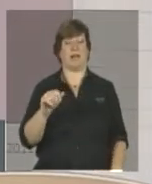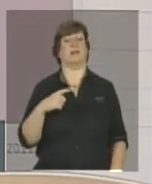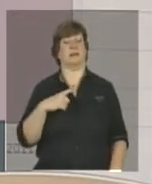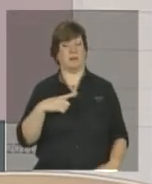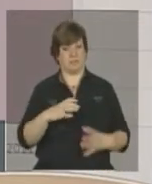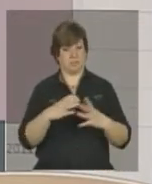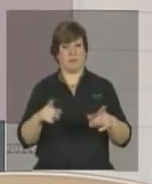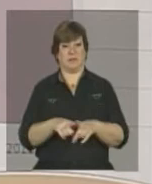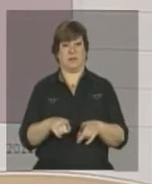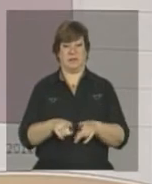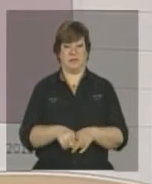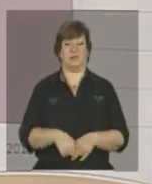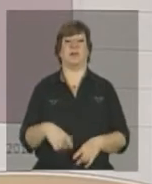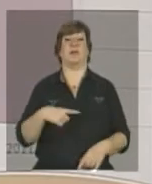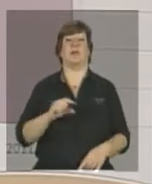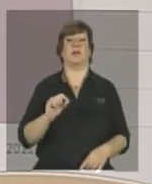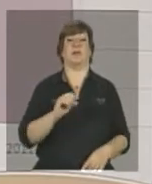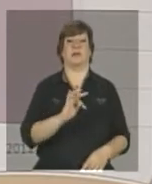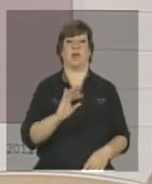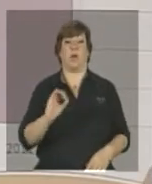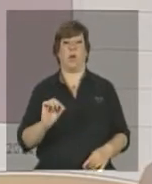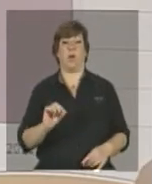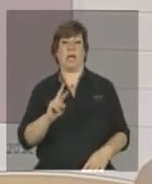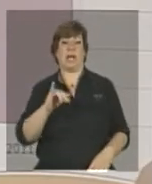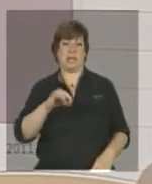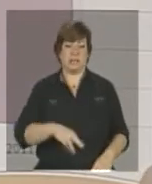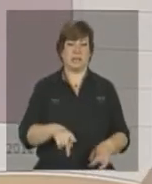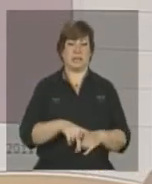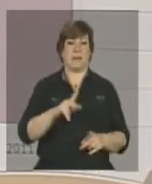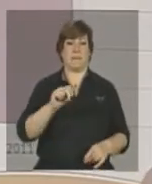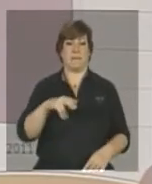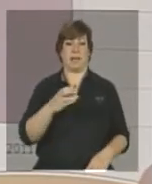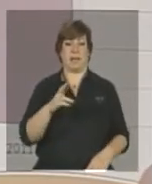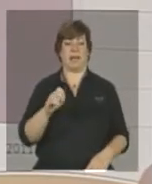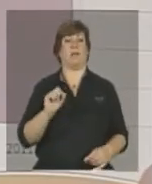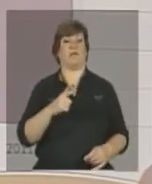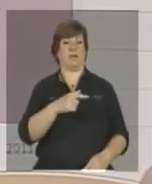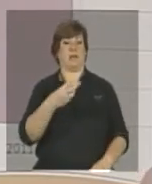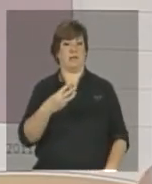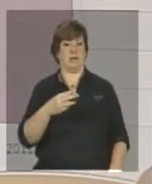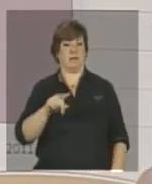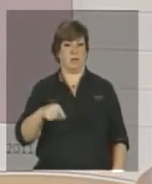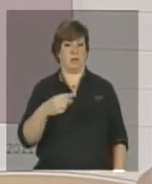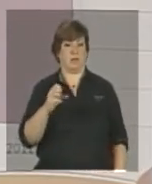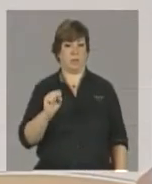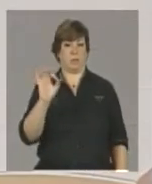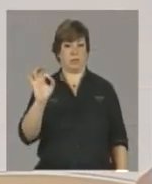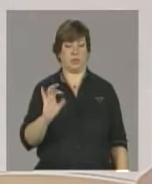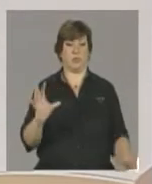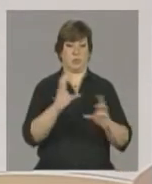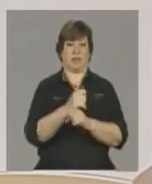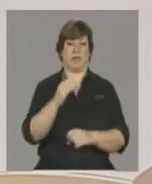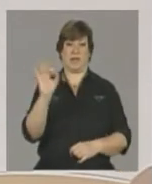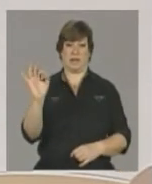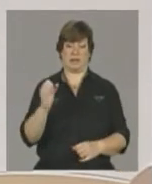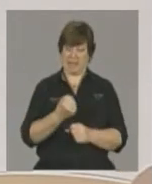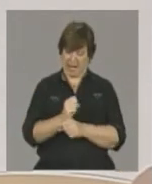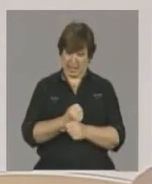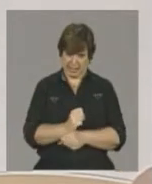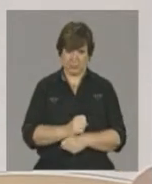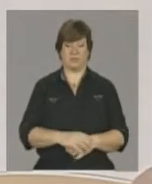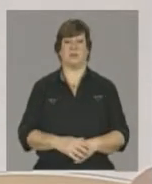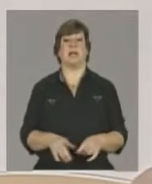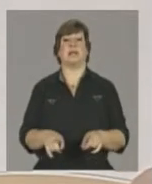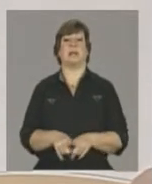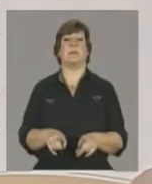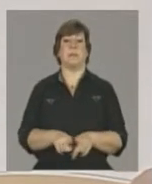passar. O transplante simultâneo de rim e pâncreas de 23,8% em 10 anos, pode passar.